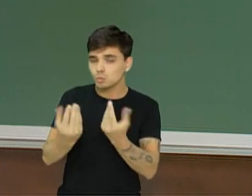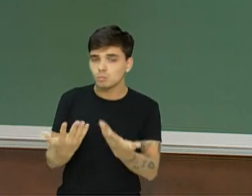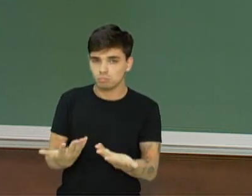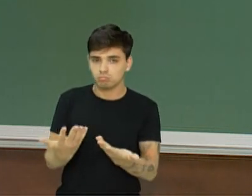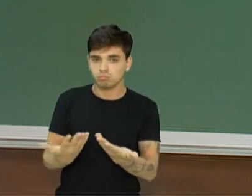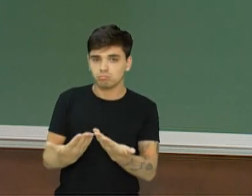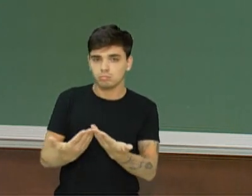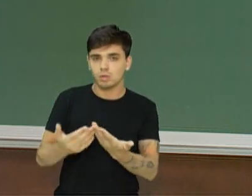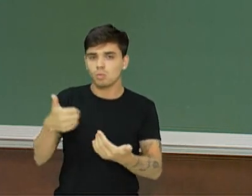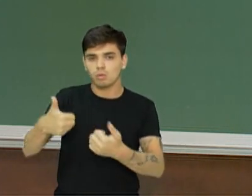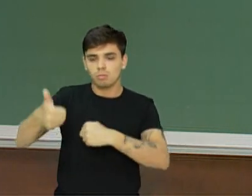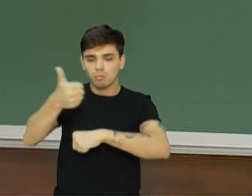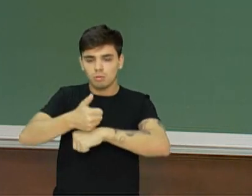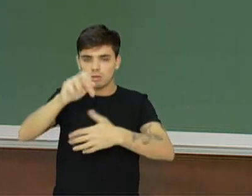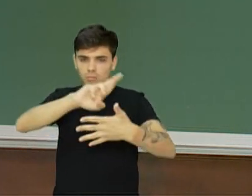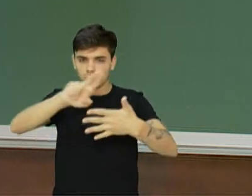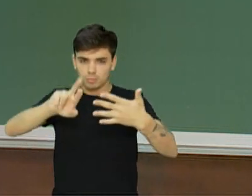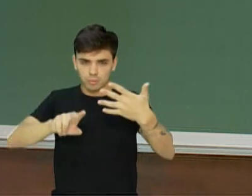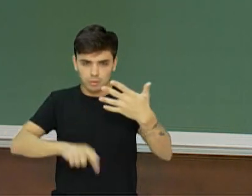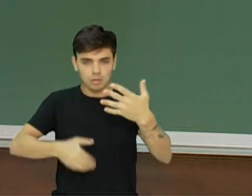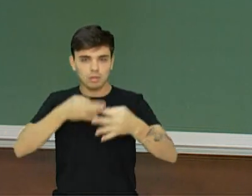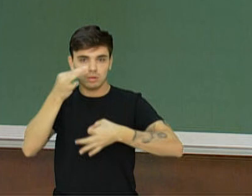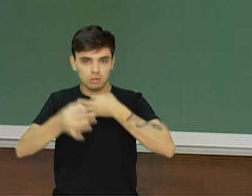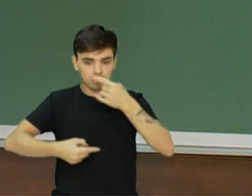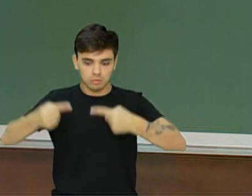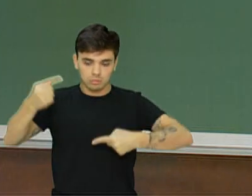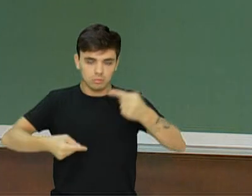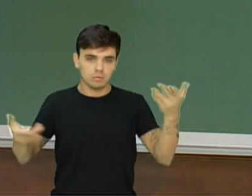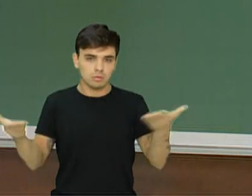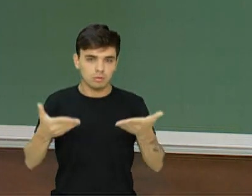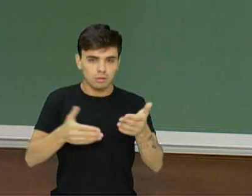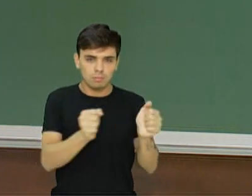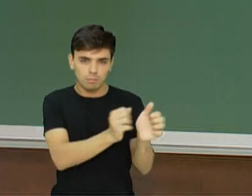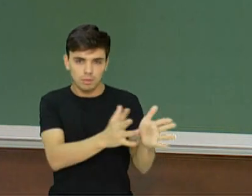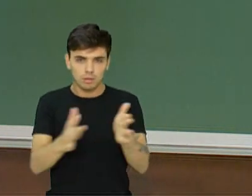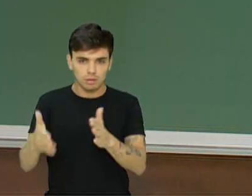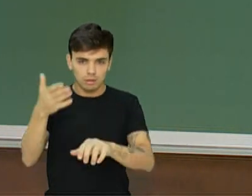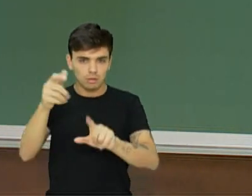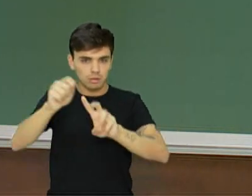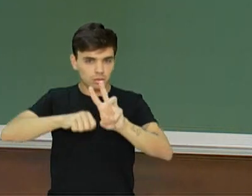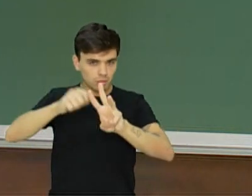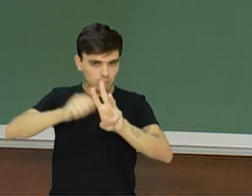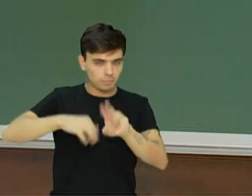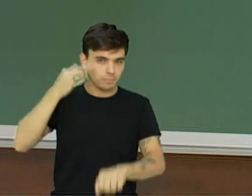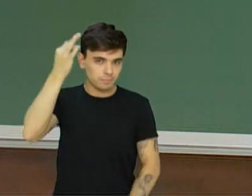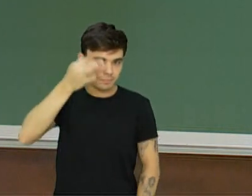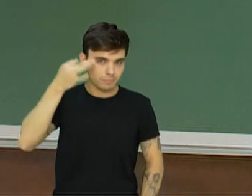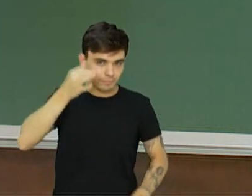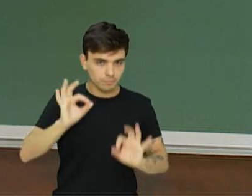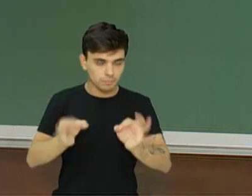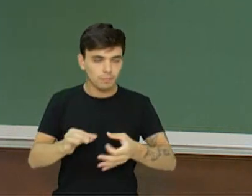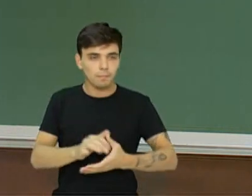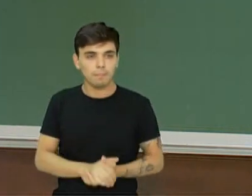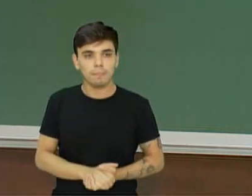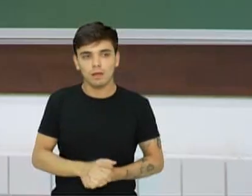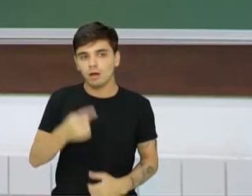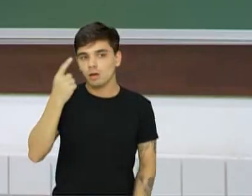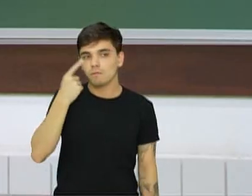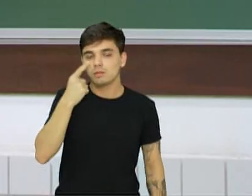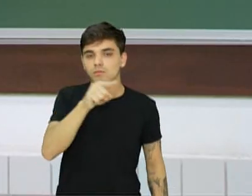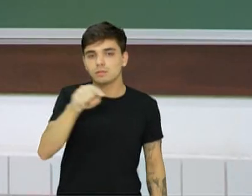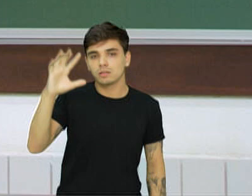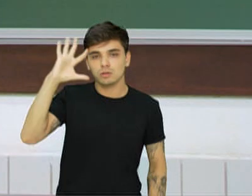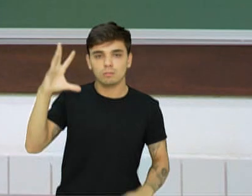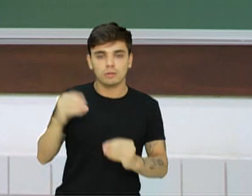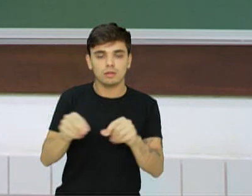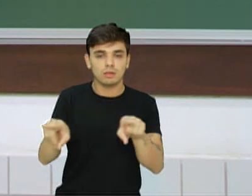outros jogos de poder, isso aí que a gente está discutindo durante todo esse trimestre em filosofia política. Para ver se vocês